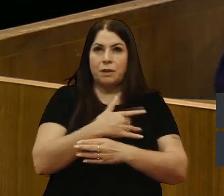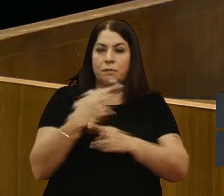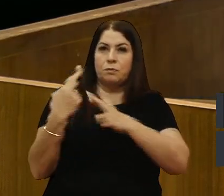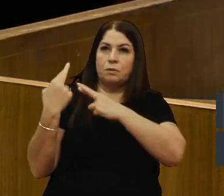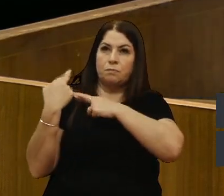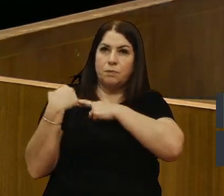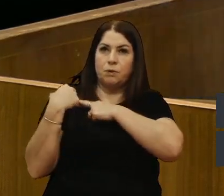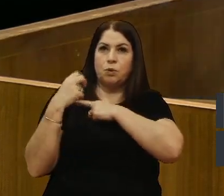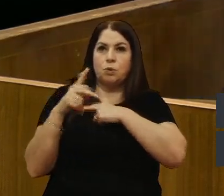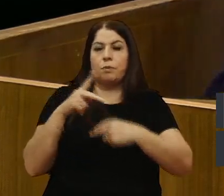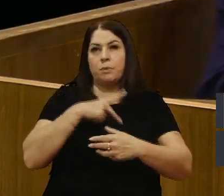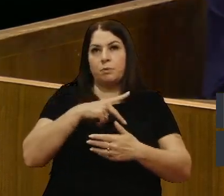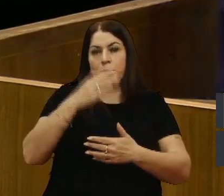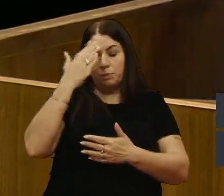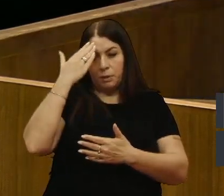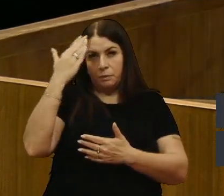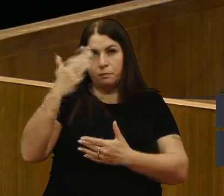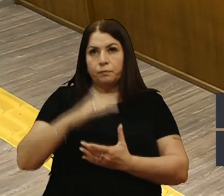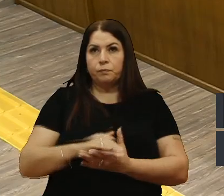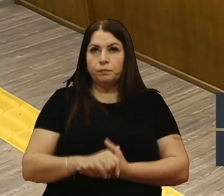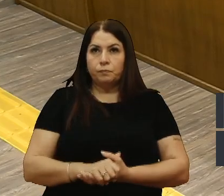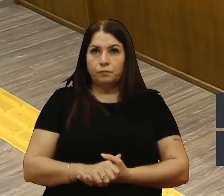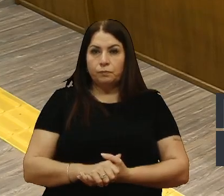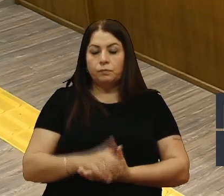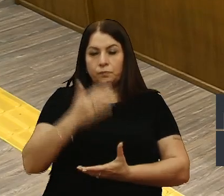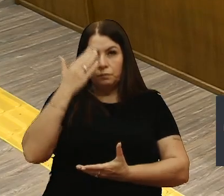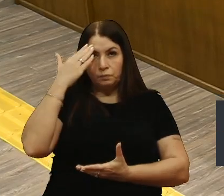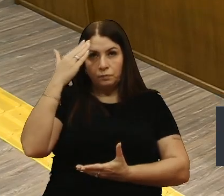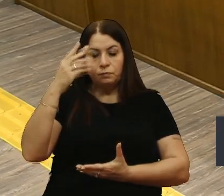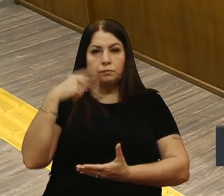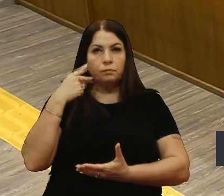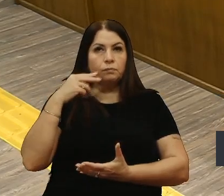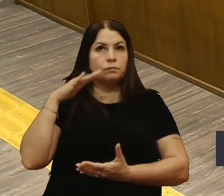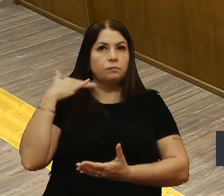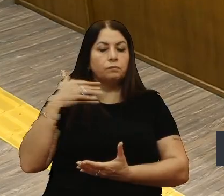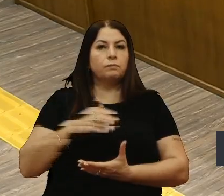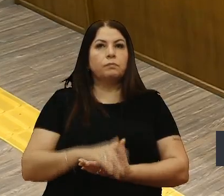responsável. Seria isso, senhor presidente. Obrigada. Obrigado, vereadora Andressa Marques.